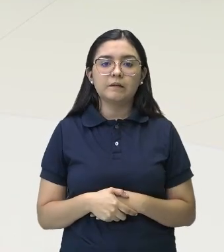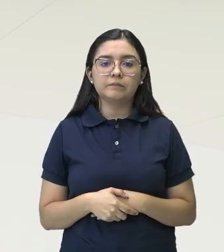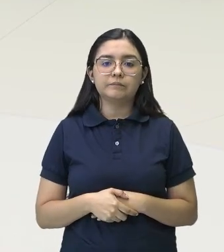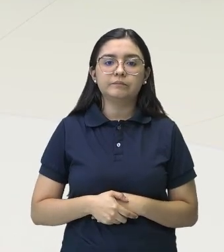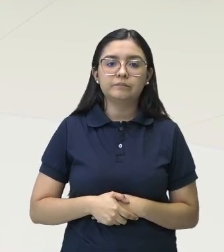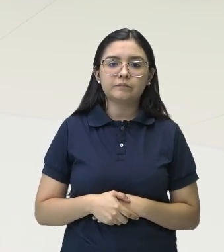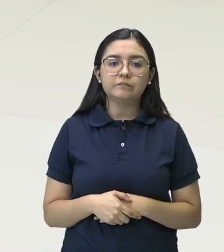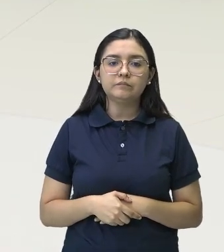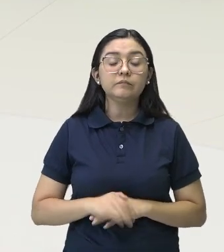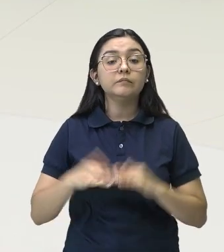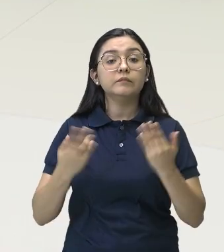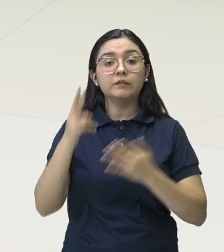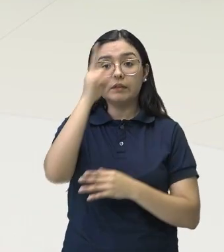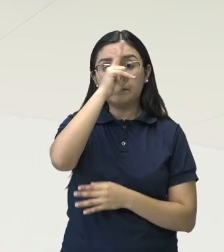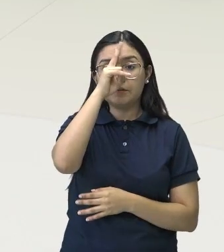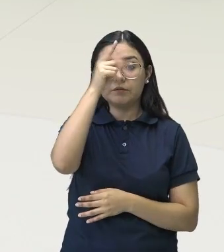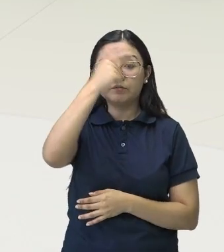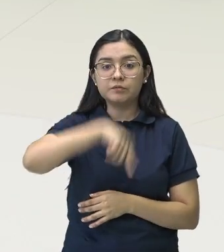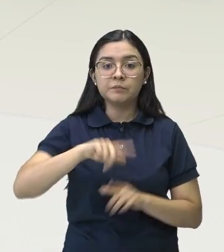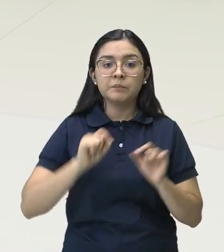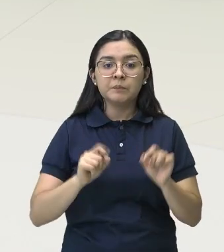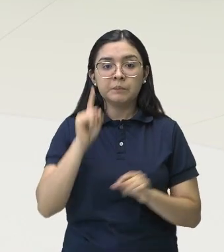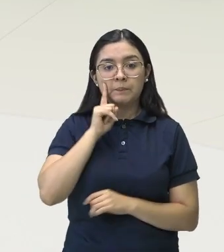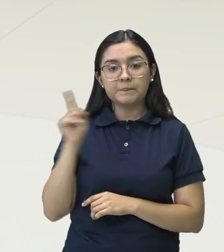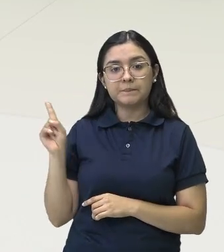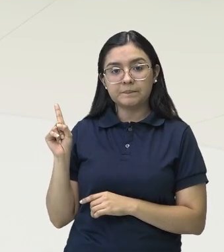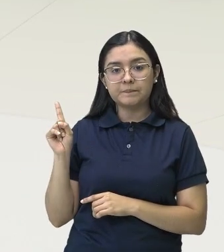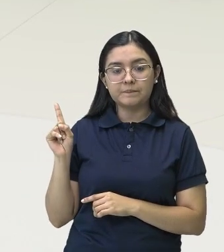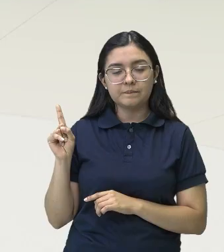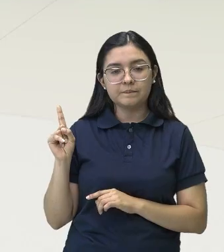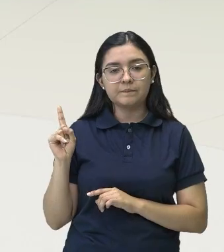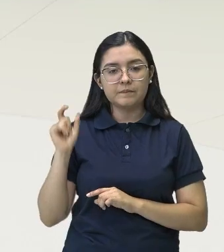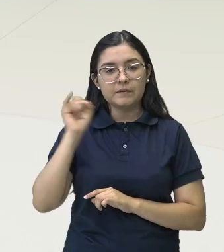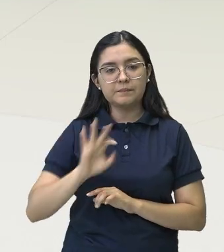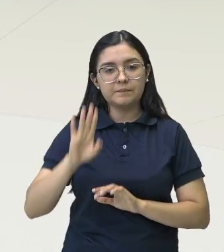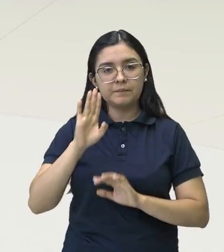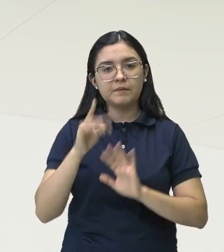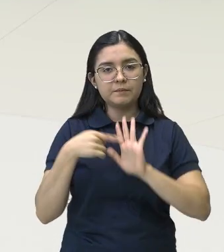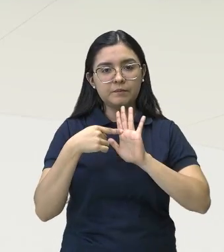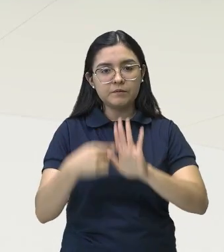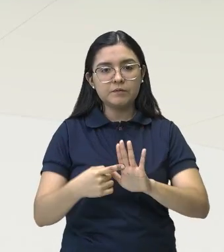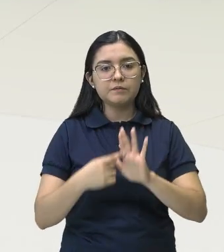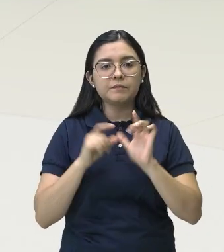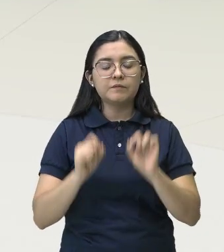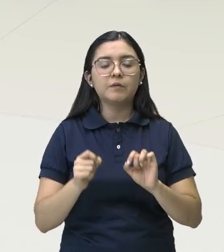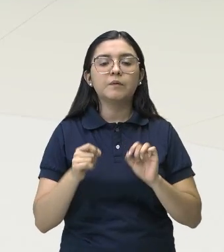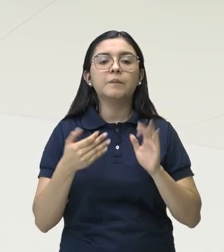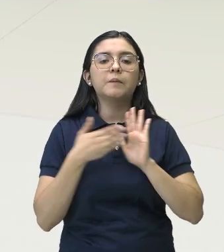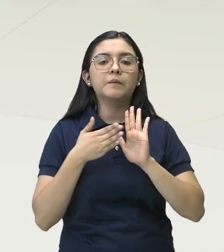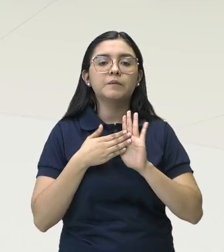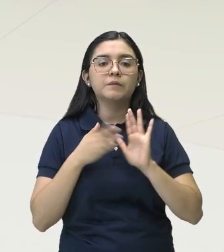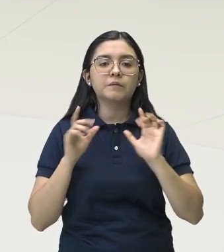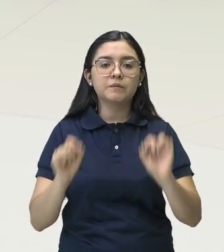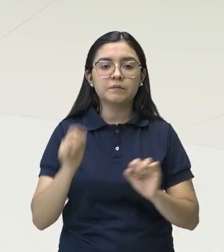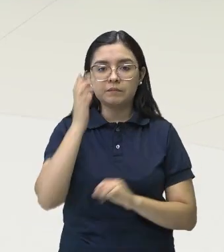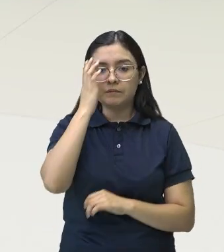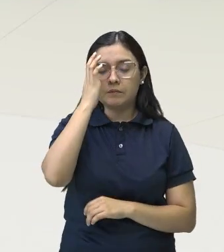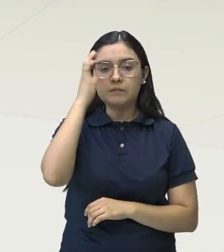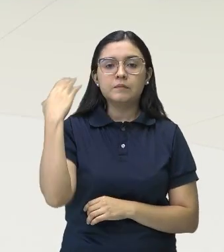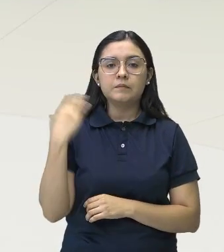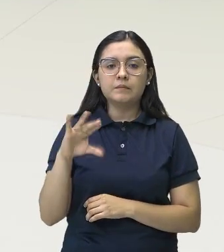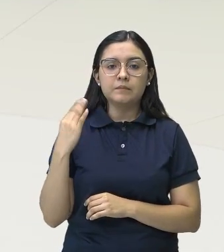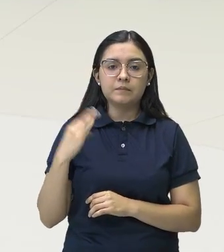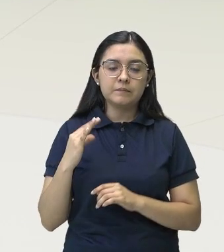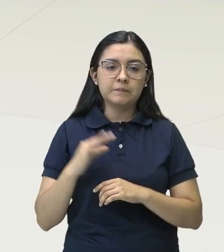hélice. Né? Lembrando mais uma vez que este modelo aqui que vocês estão visualizando foram propostos pelos